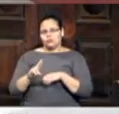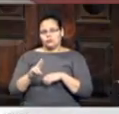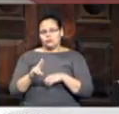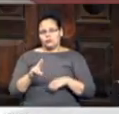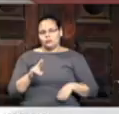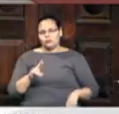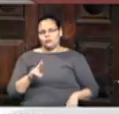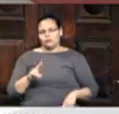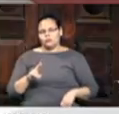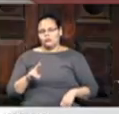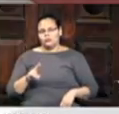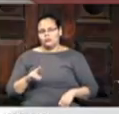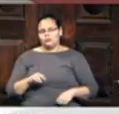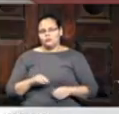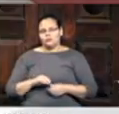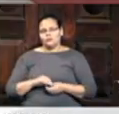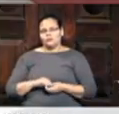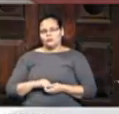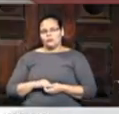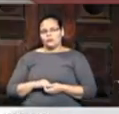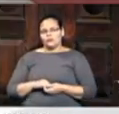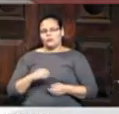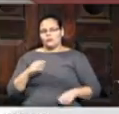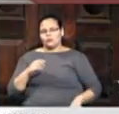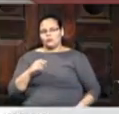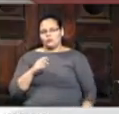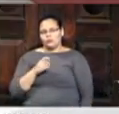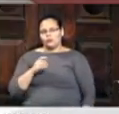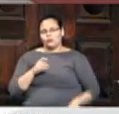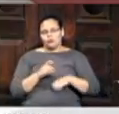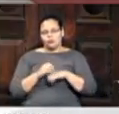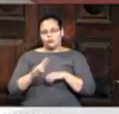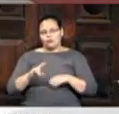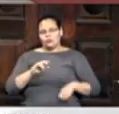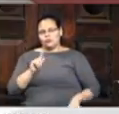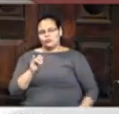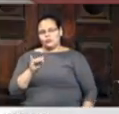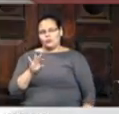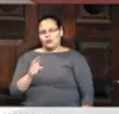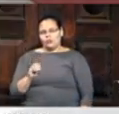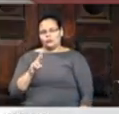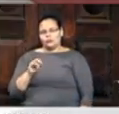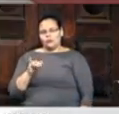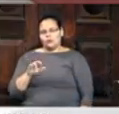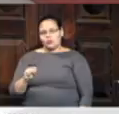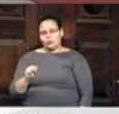meu confrade na Academia Carioca de Letras, doutor Gilberto Ramos, presidente da Câmara